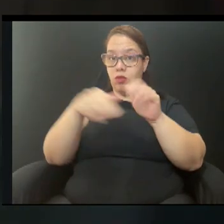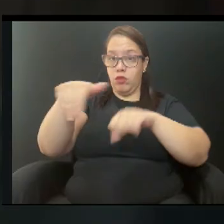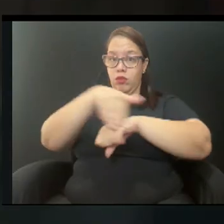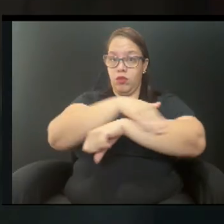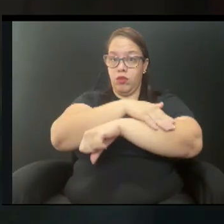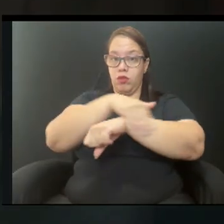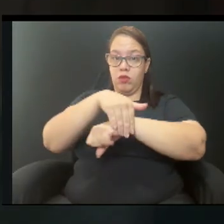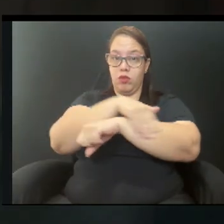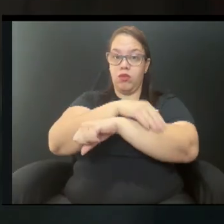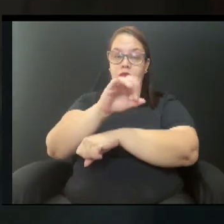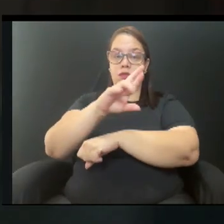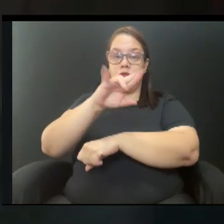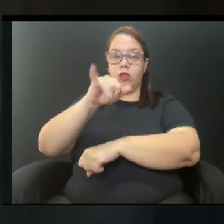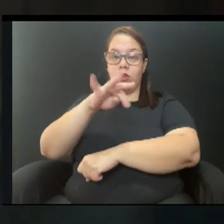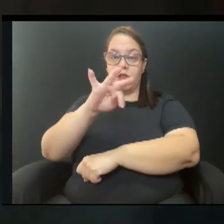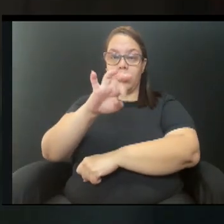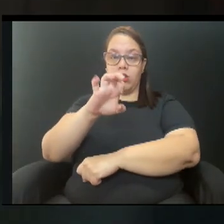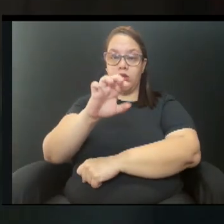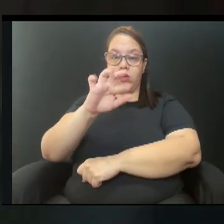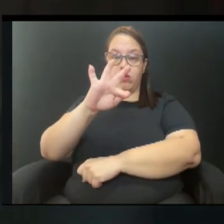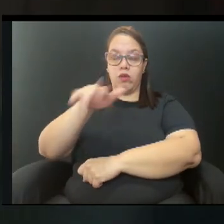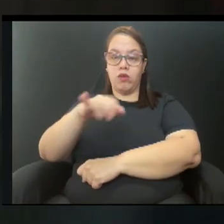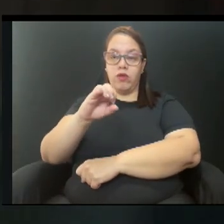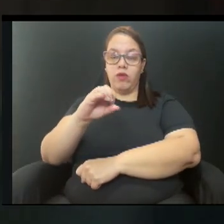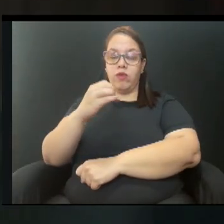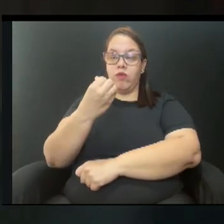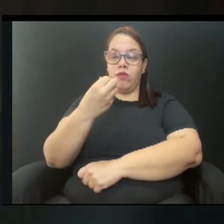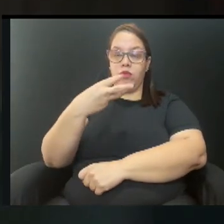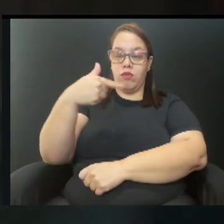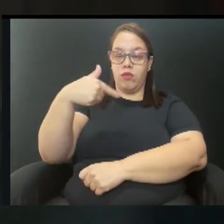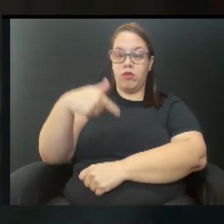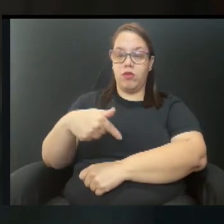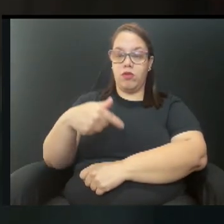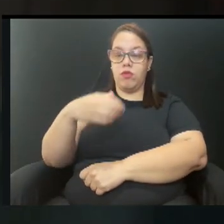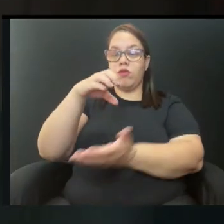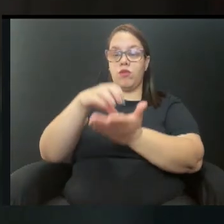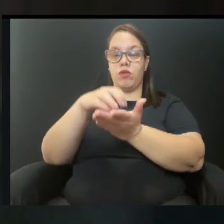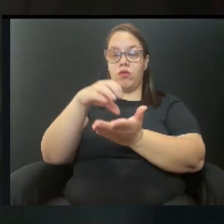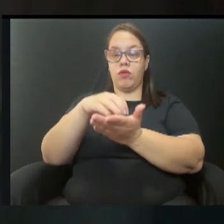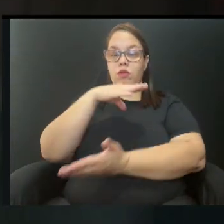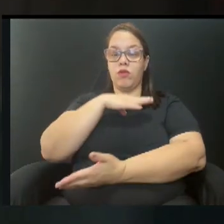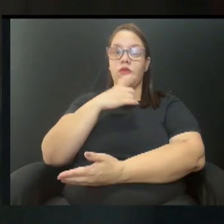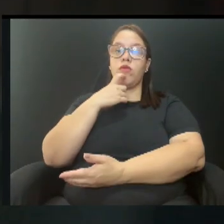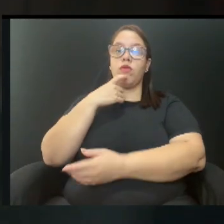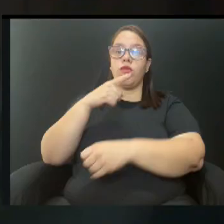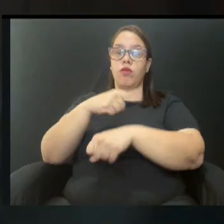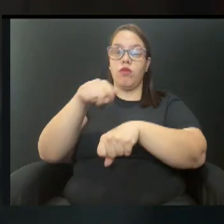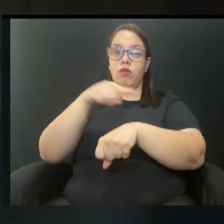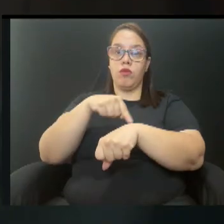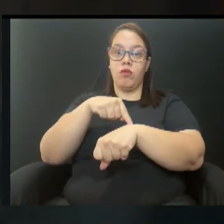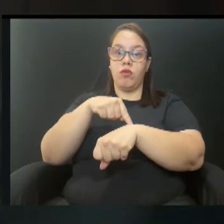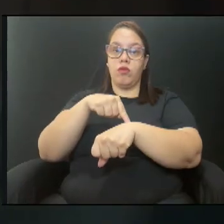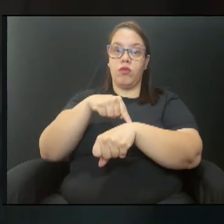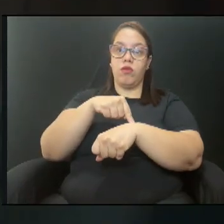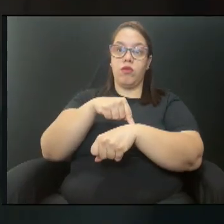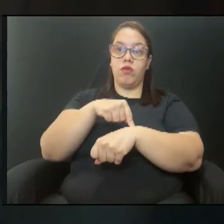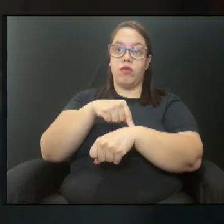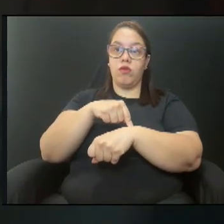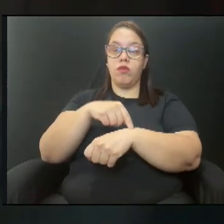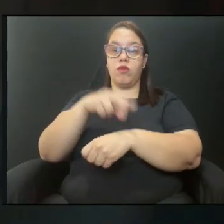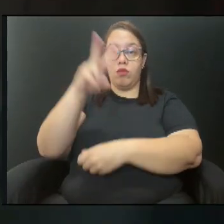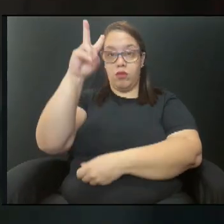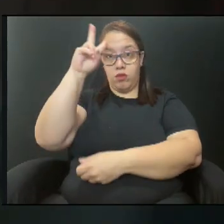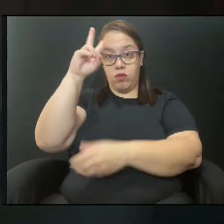Feijó, 637, no centro da cidade. O horário de funcionamento é de segunda a sexta-feira,